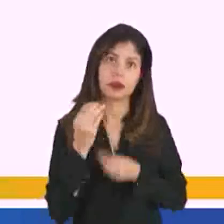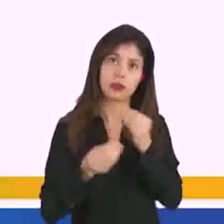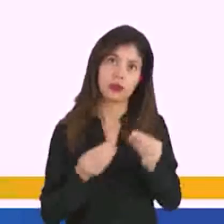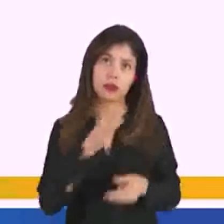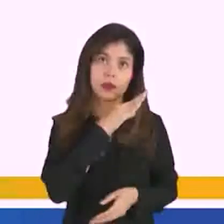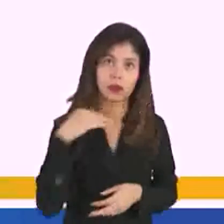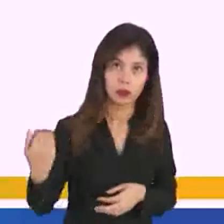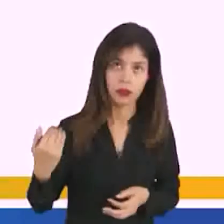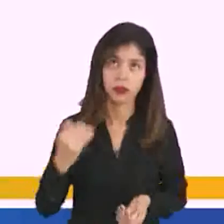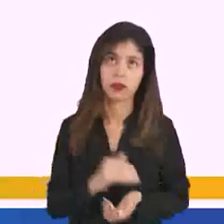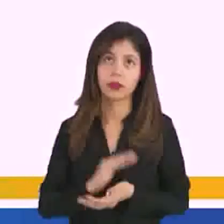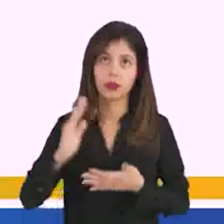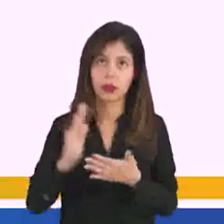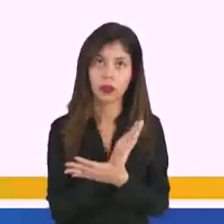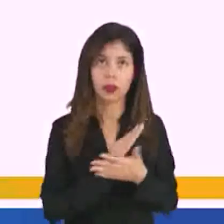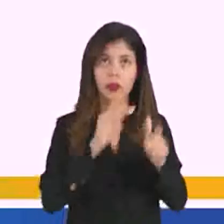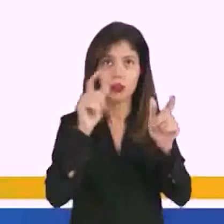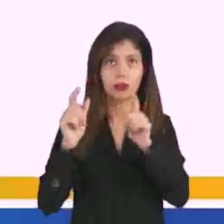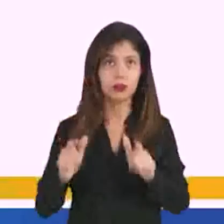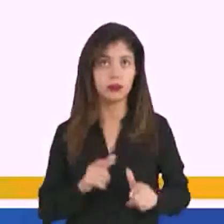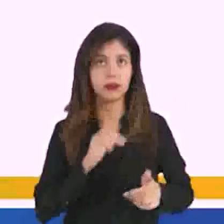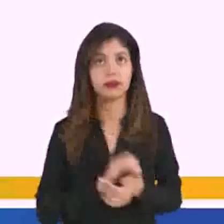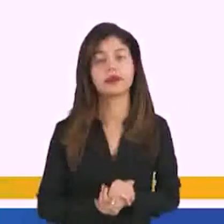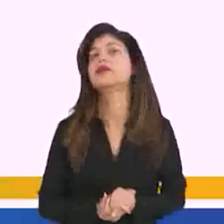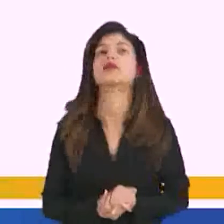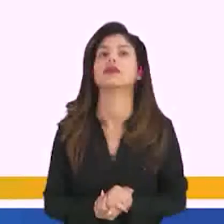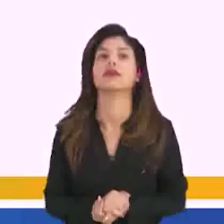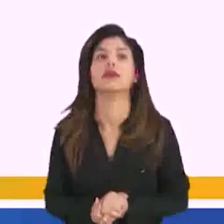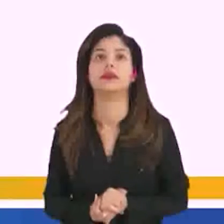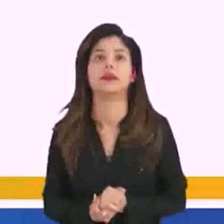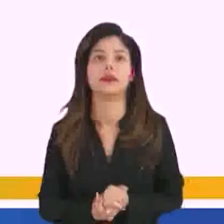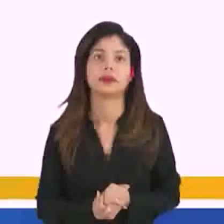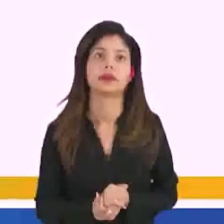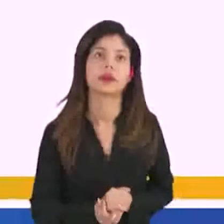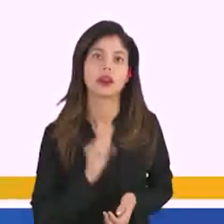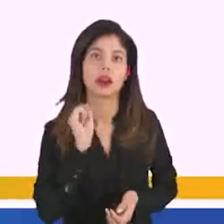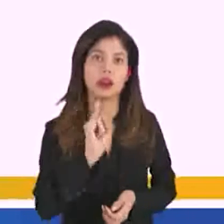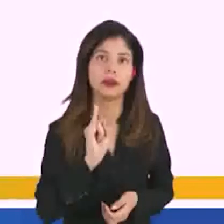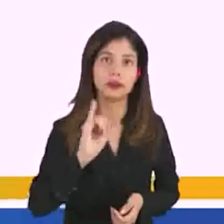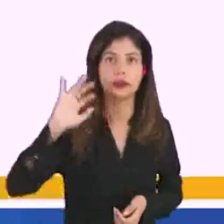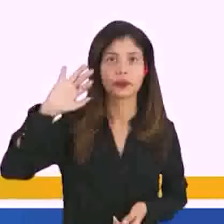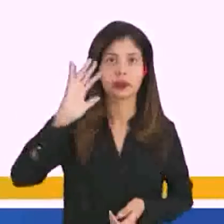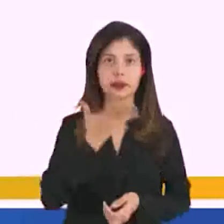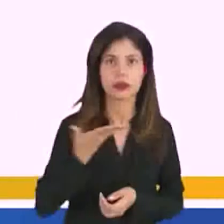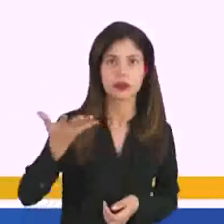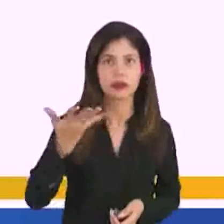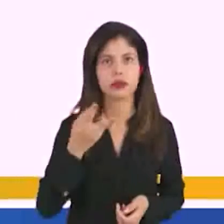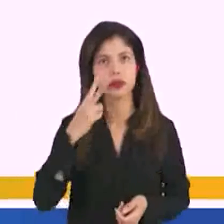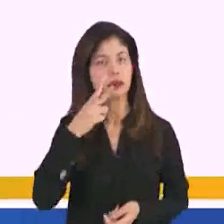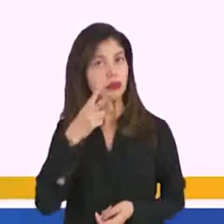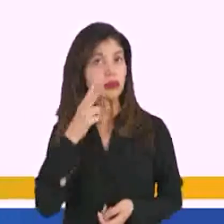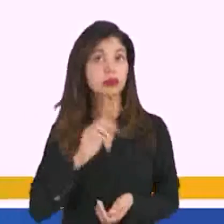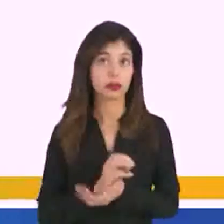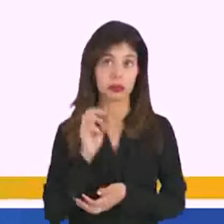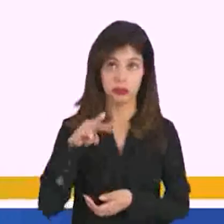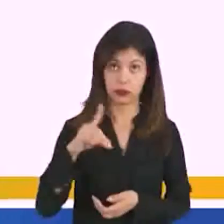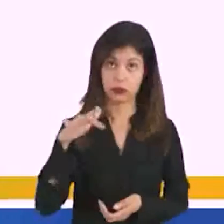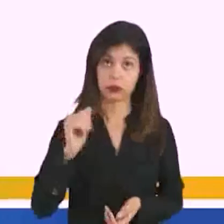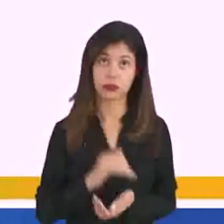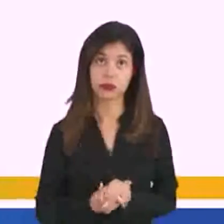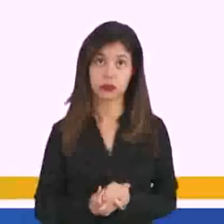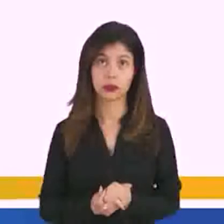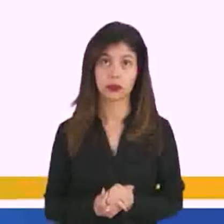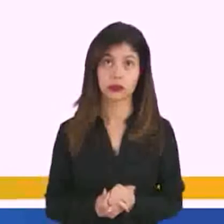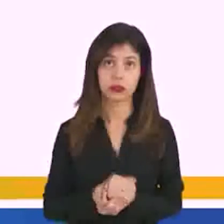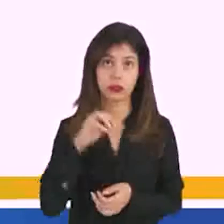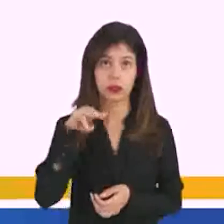e mortos em alguns países do continente em questão. Então, se baseando nesse gráfico, nós vamos determinar a média, a moda e